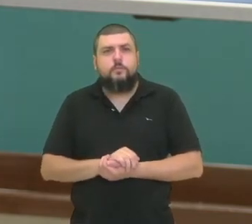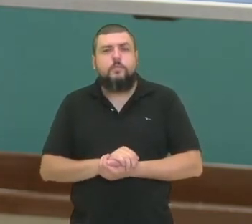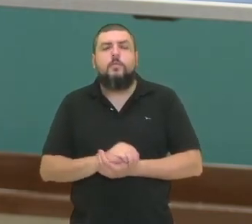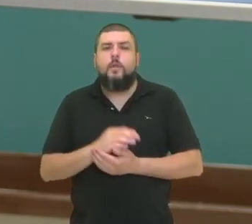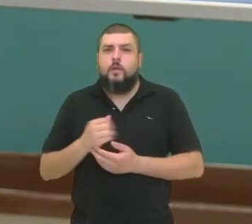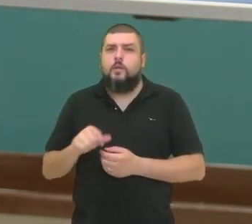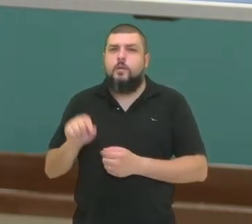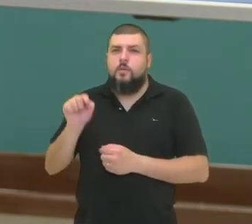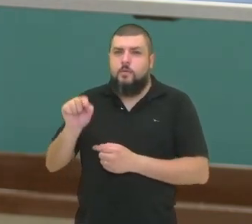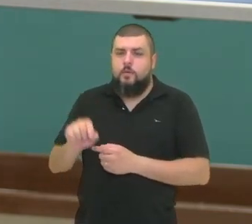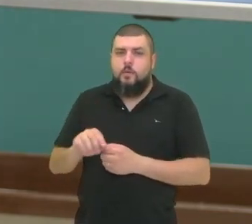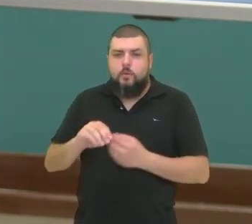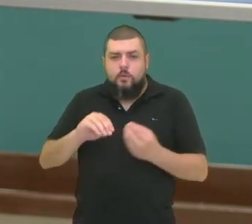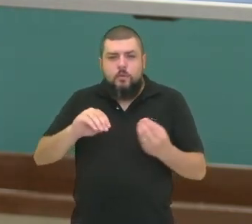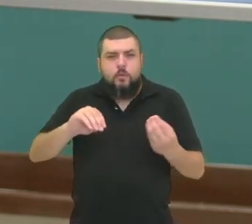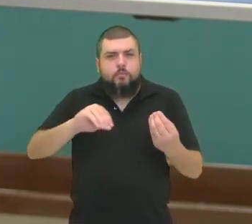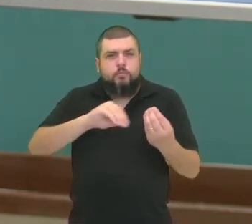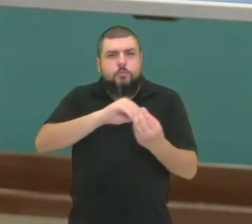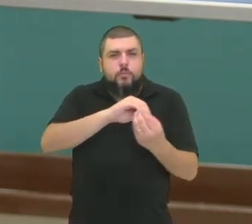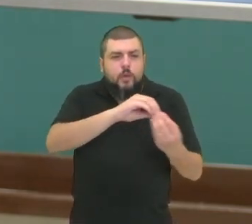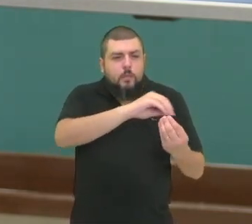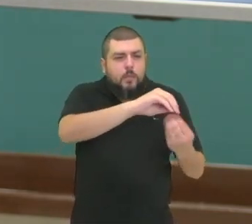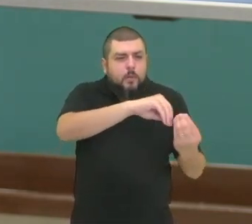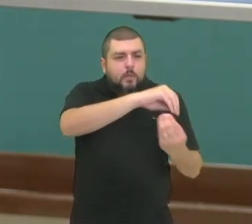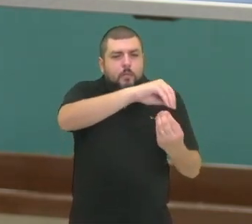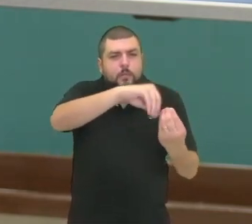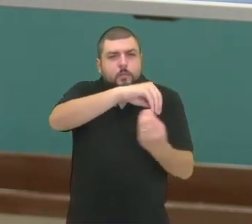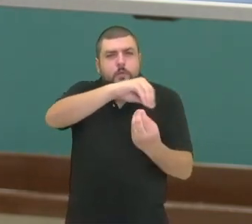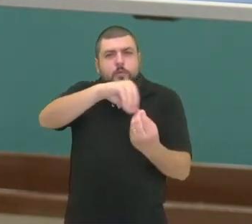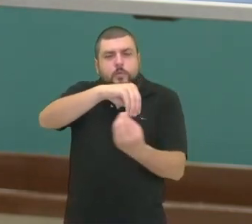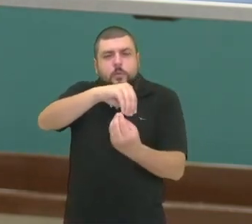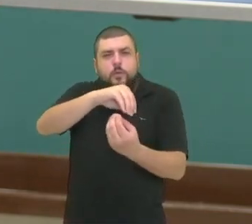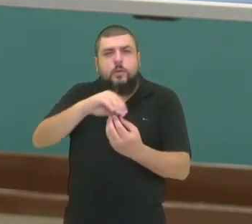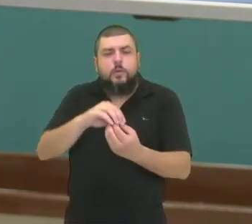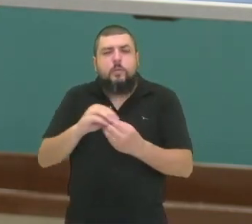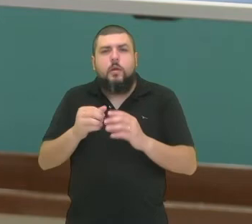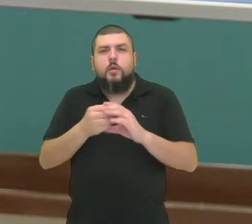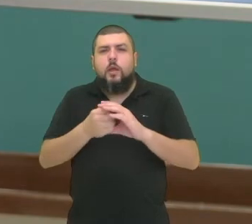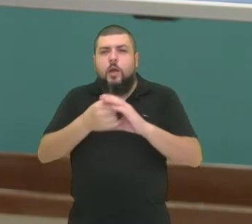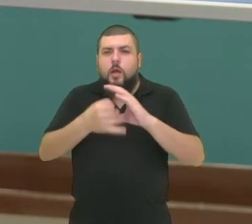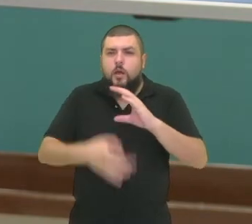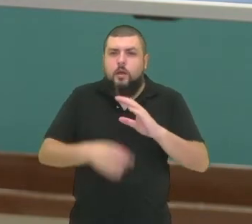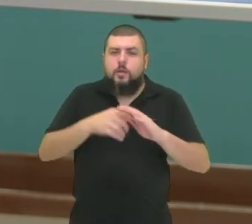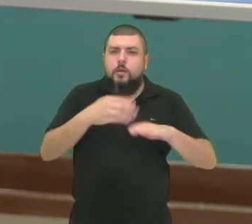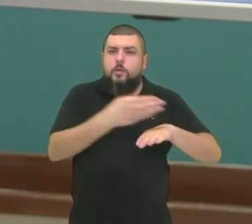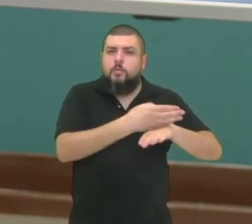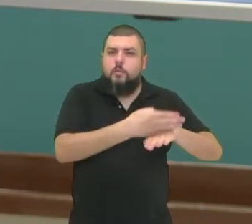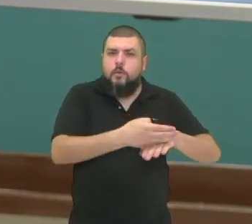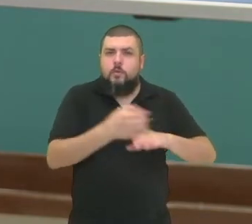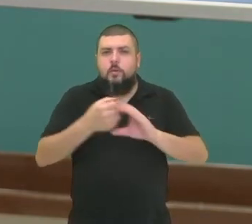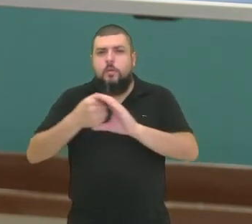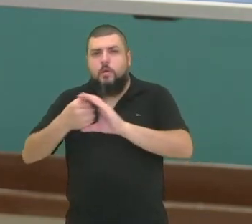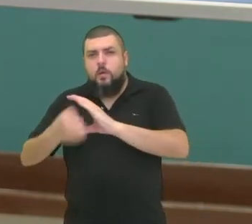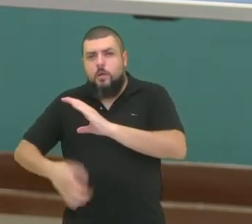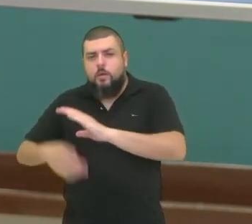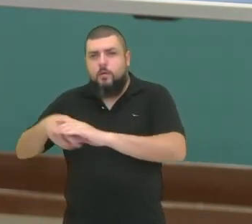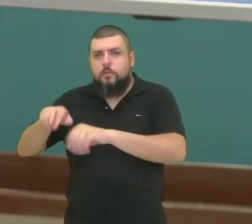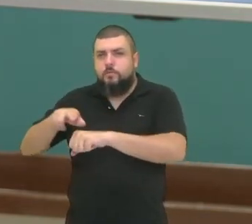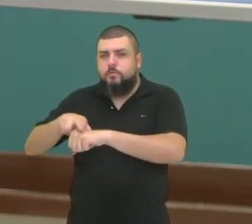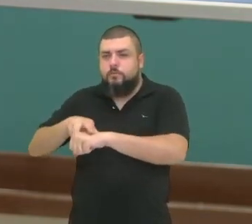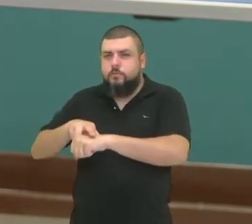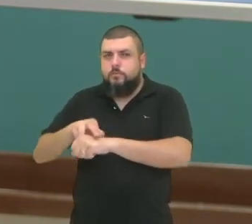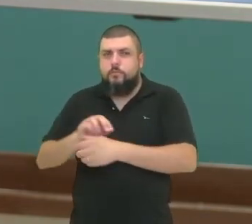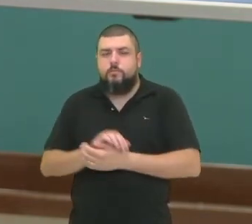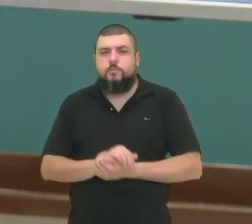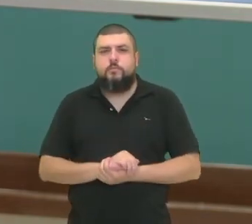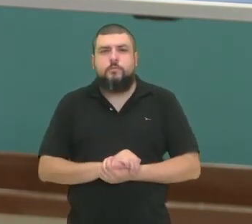entre híbridos diferentes, porque tem a característica do branco e do púrpura. Então, a